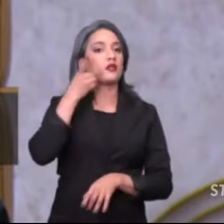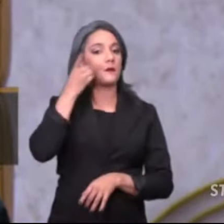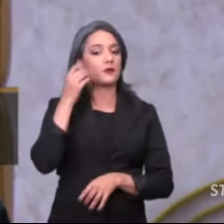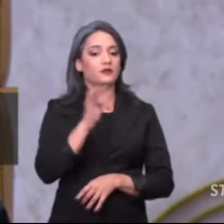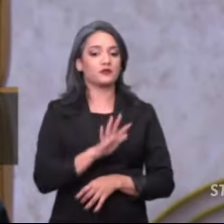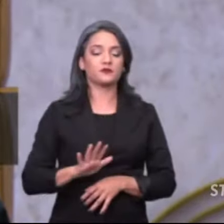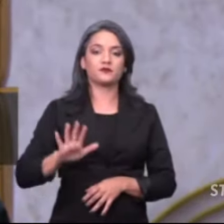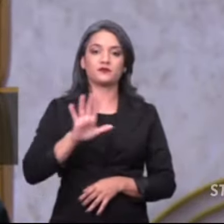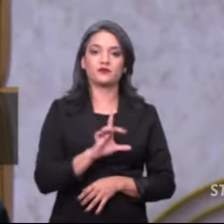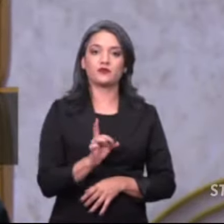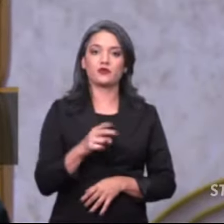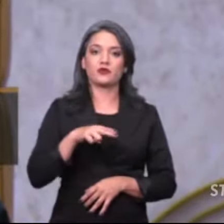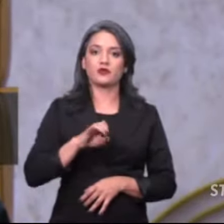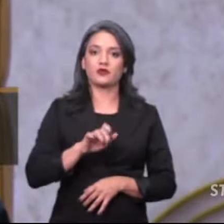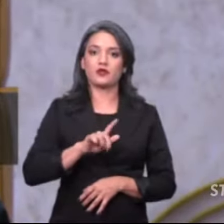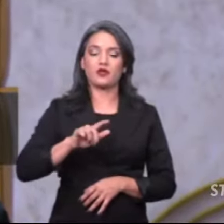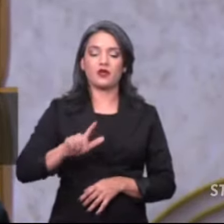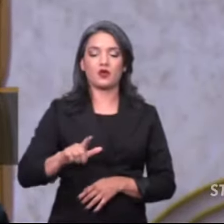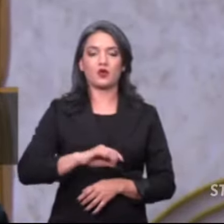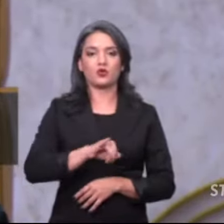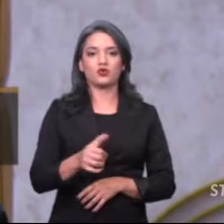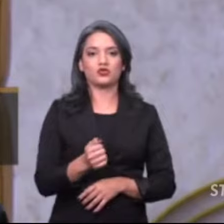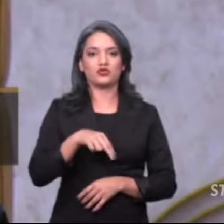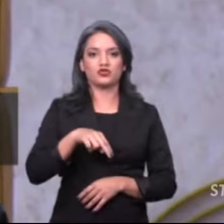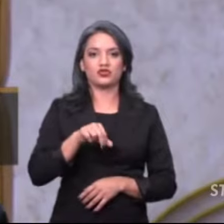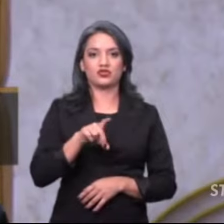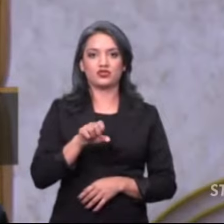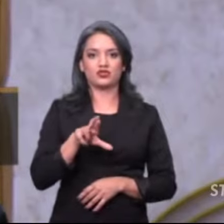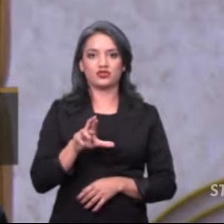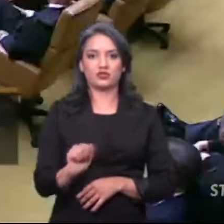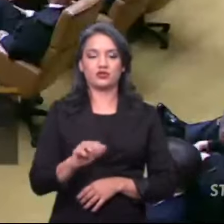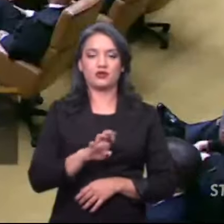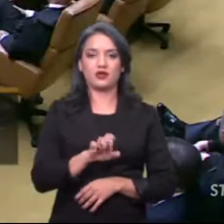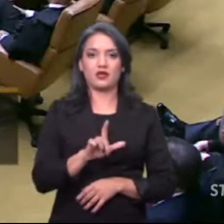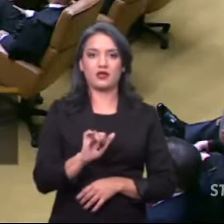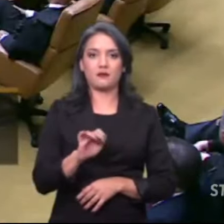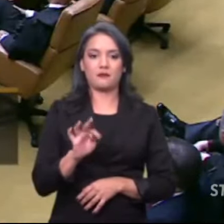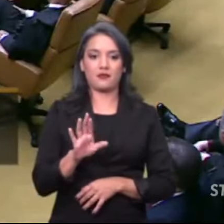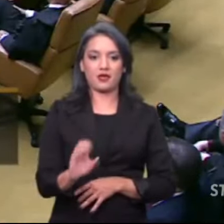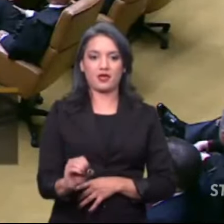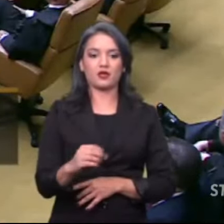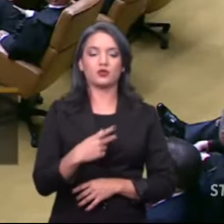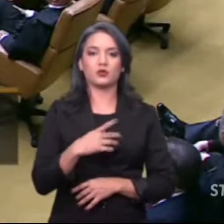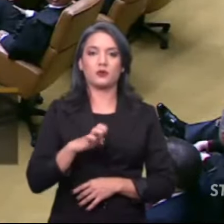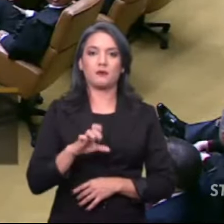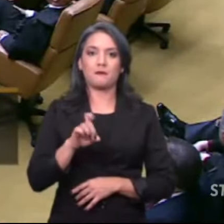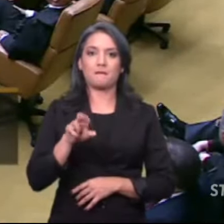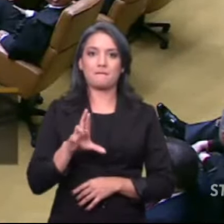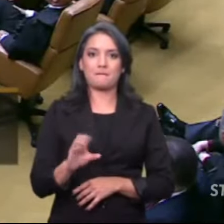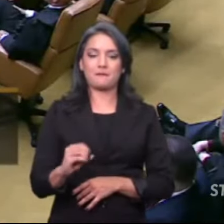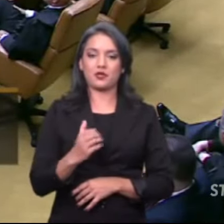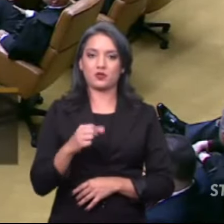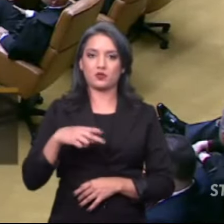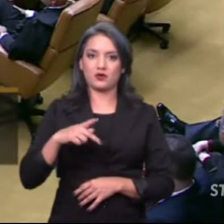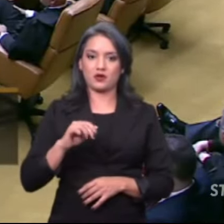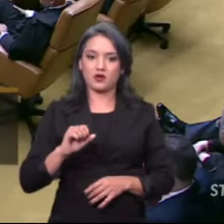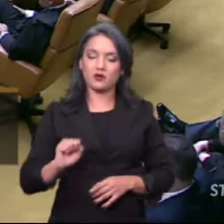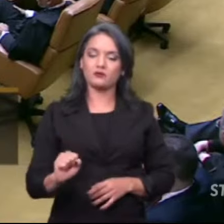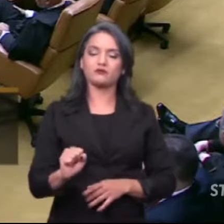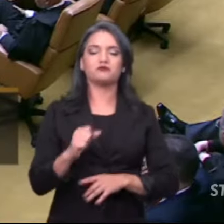federais, Daniel Almeida, Jandira Fegali, Heriberto Medeiros, Alencar Santana, Pedro Campos, Bandeira de Melo, Aliel